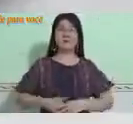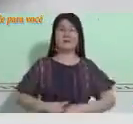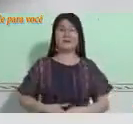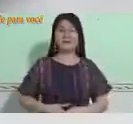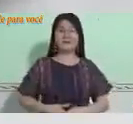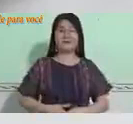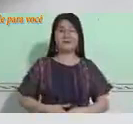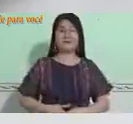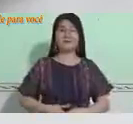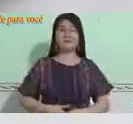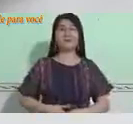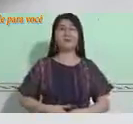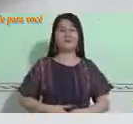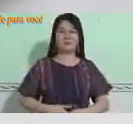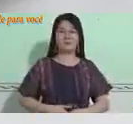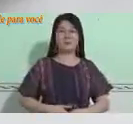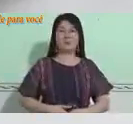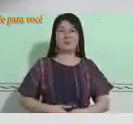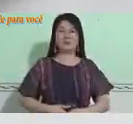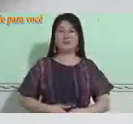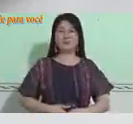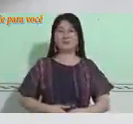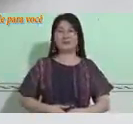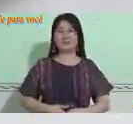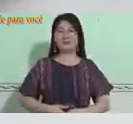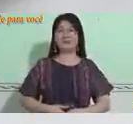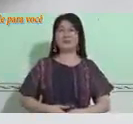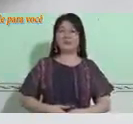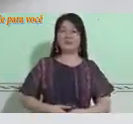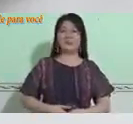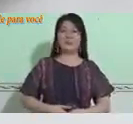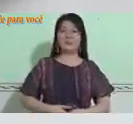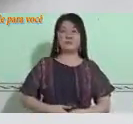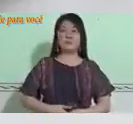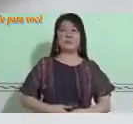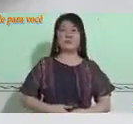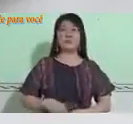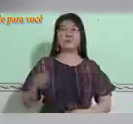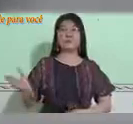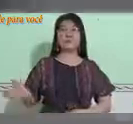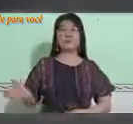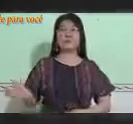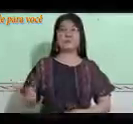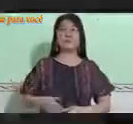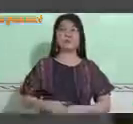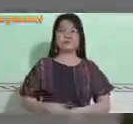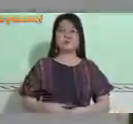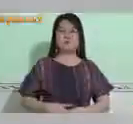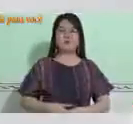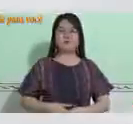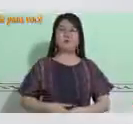também é indicada para o tratamento e controle da asma porque melhora a capacidade cardíaca e respiratória do indivíduo.